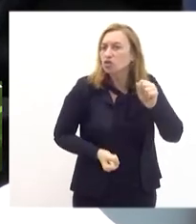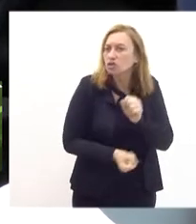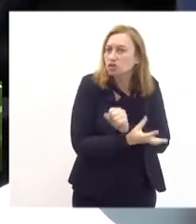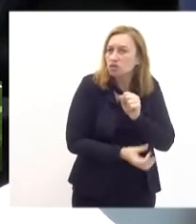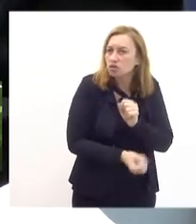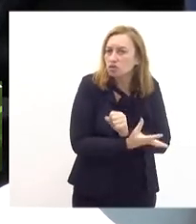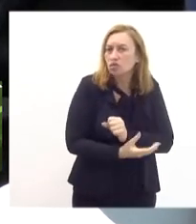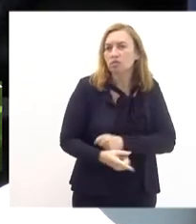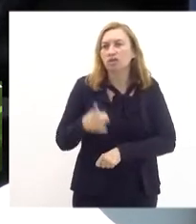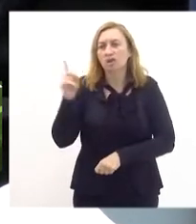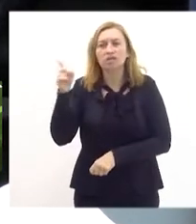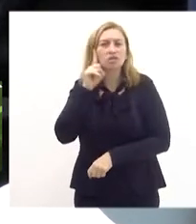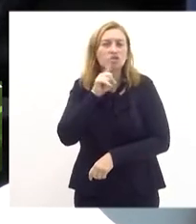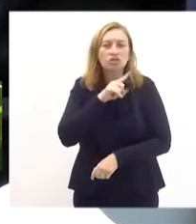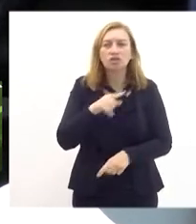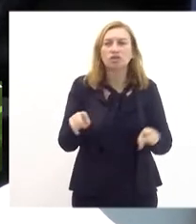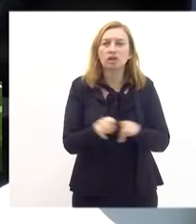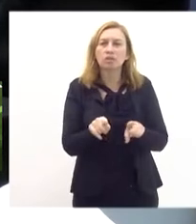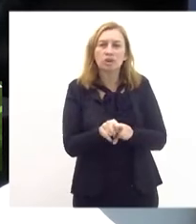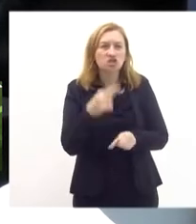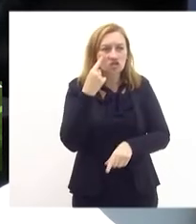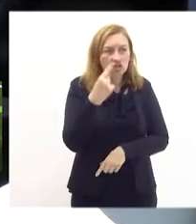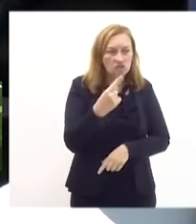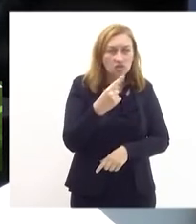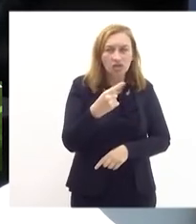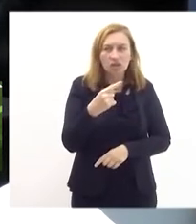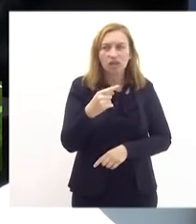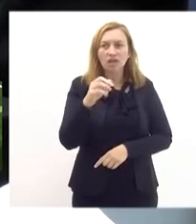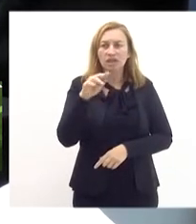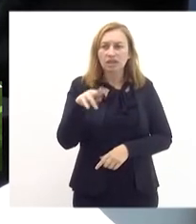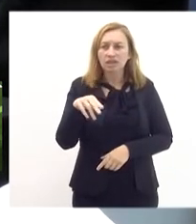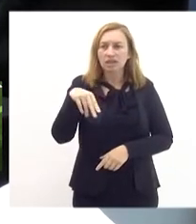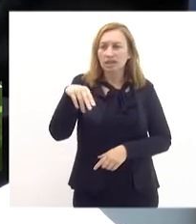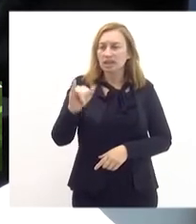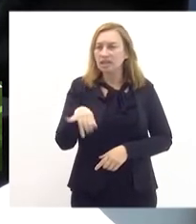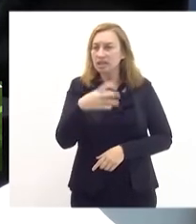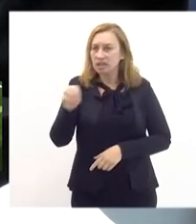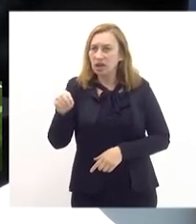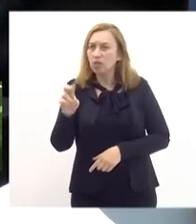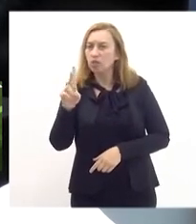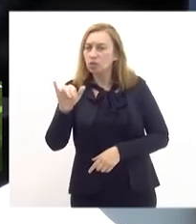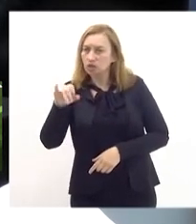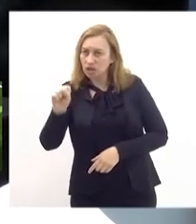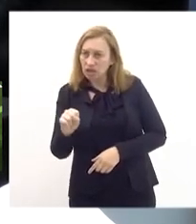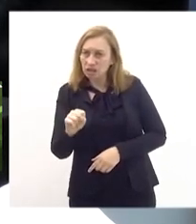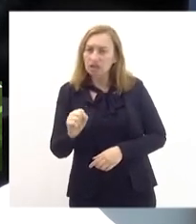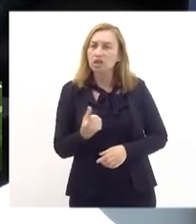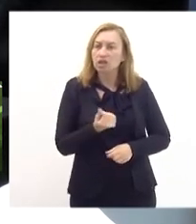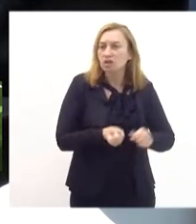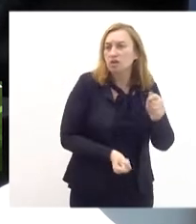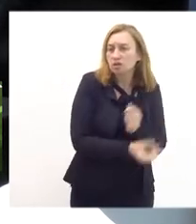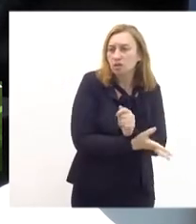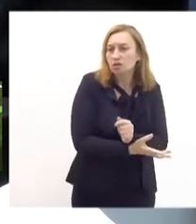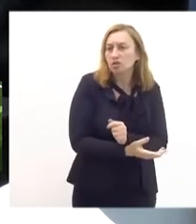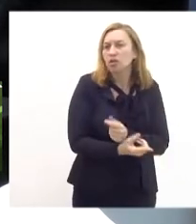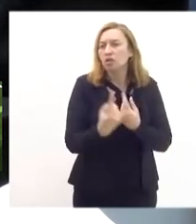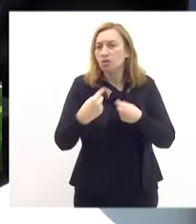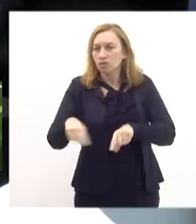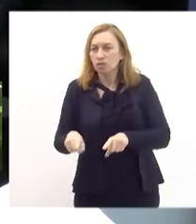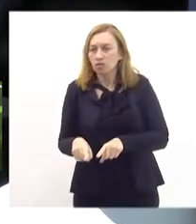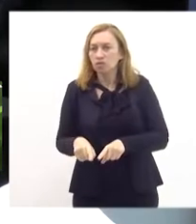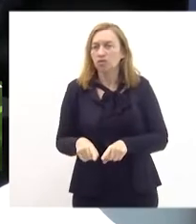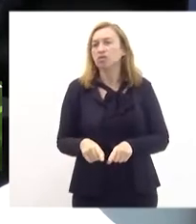aos Estados Unidos. Depois a gente vem a questão das Nações Unidas, a Convenção contra a Corrupção em 2003, que provoca